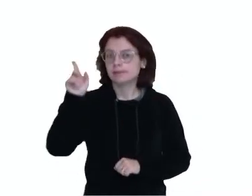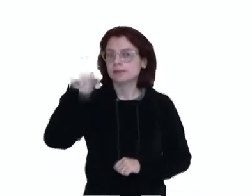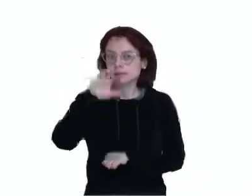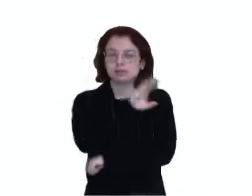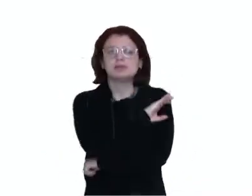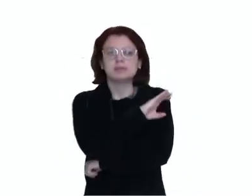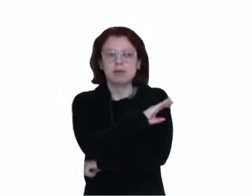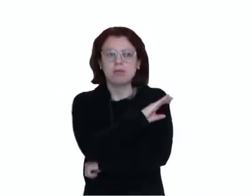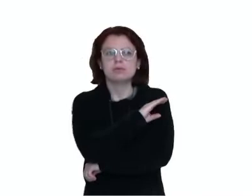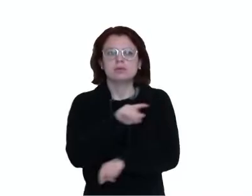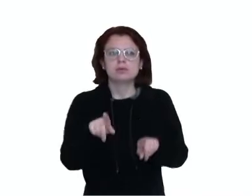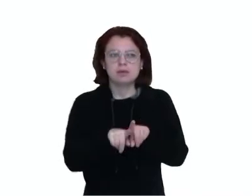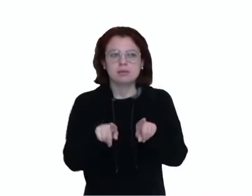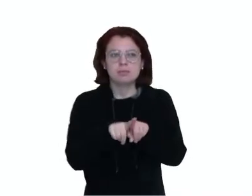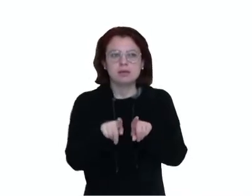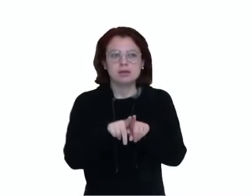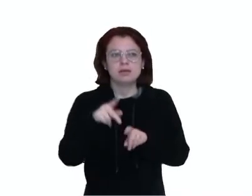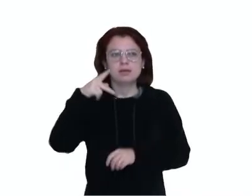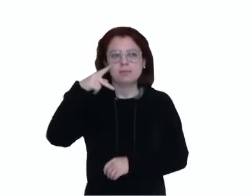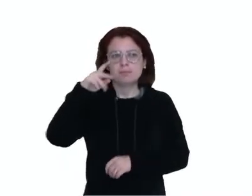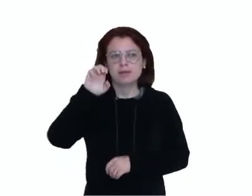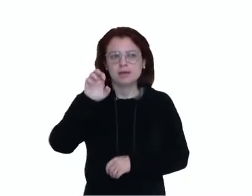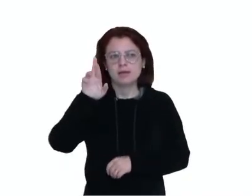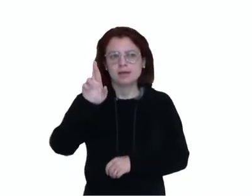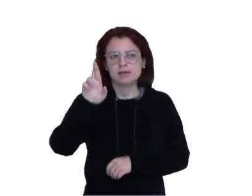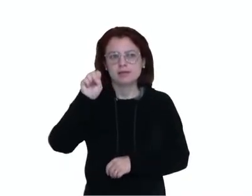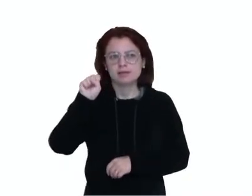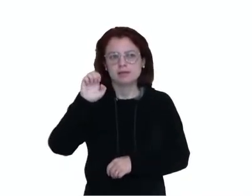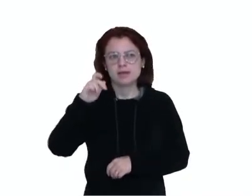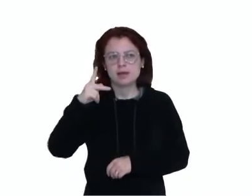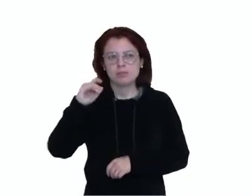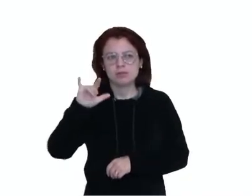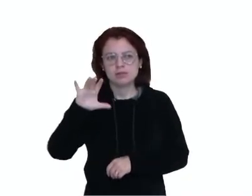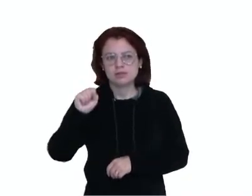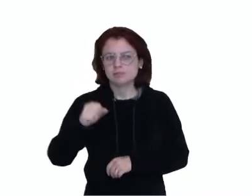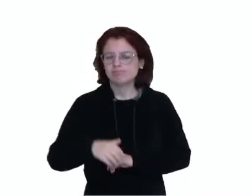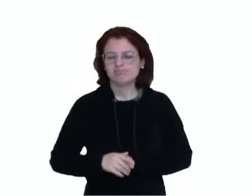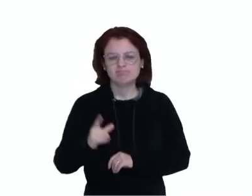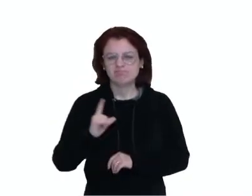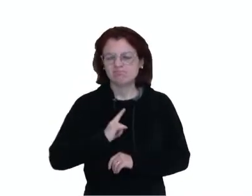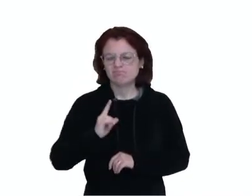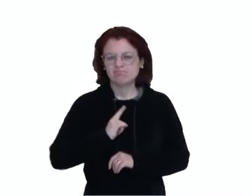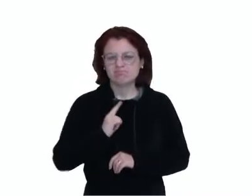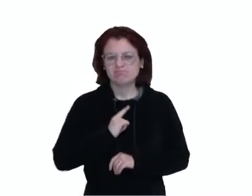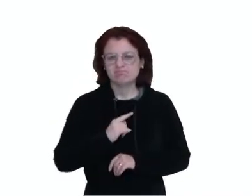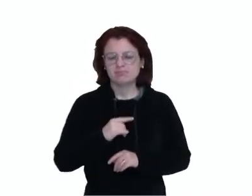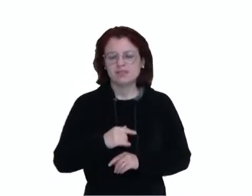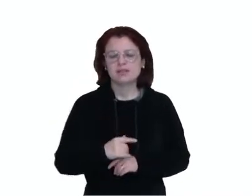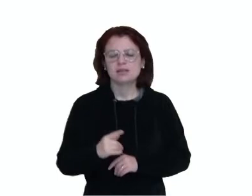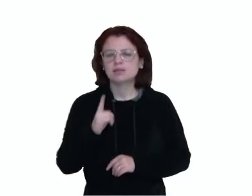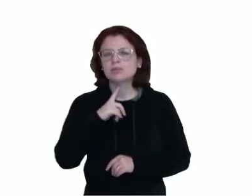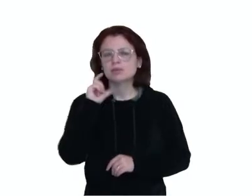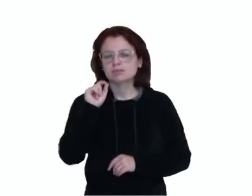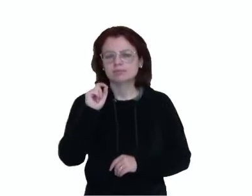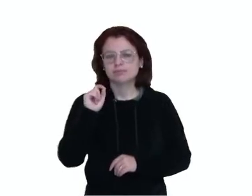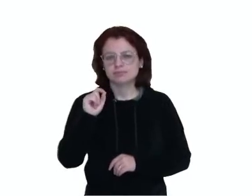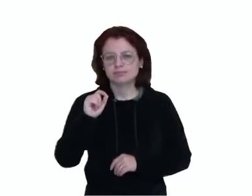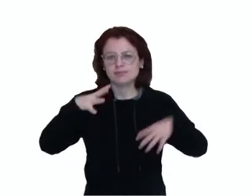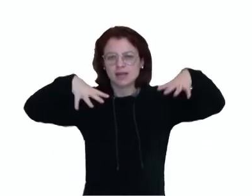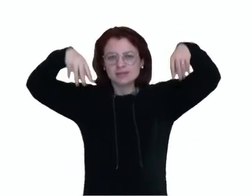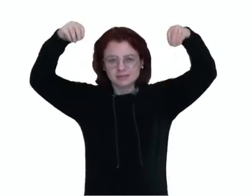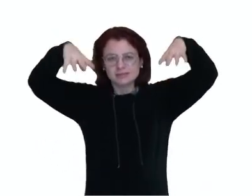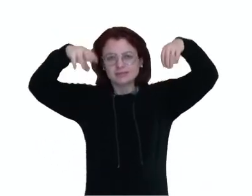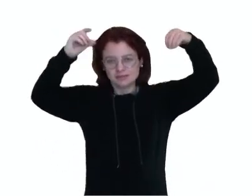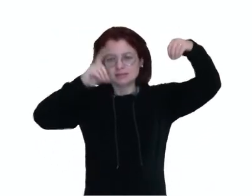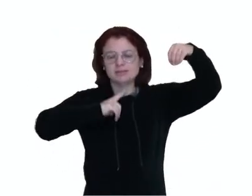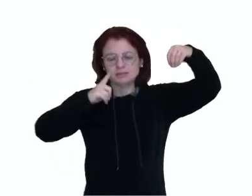certo? Arquitetura esplêndida, grandiosa, grandes palácios, tá? Em Persépolis e Susa, mostrando todo o poder